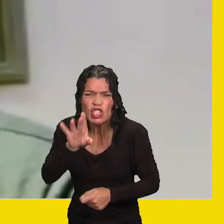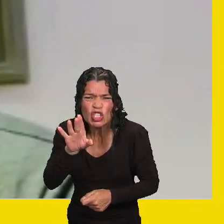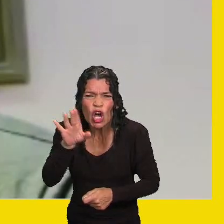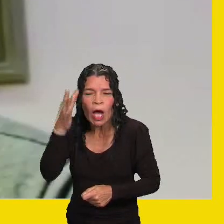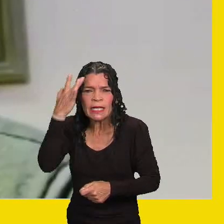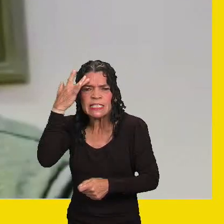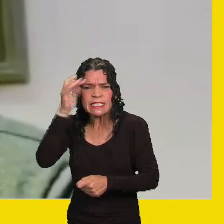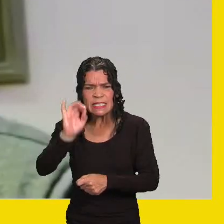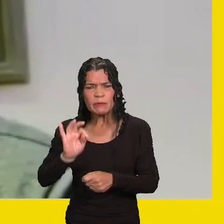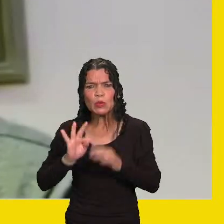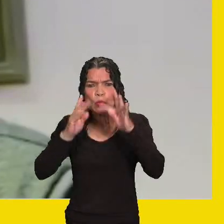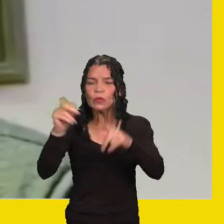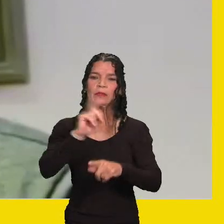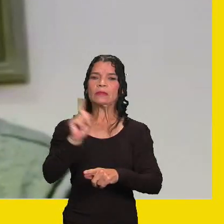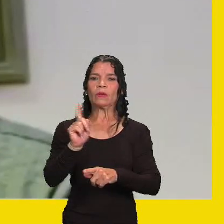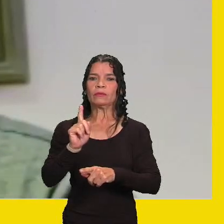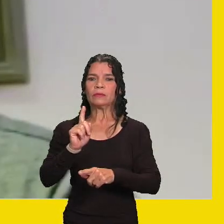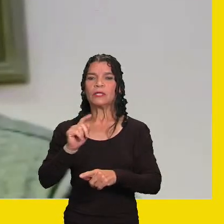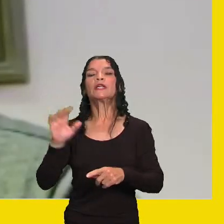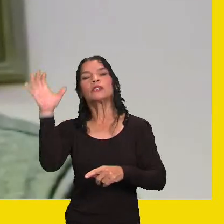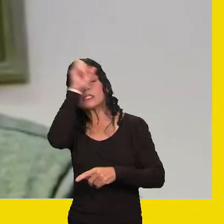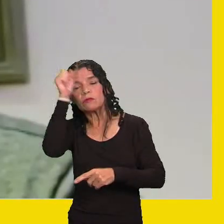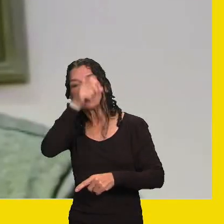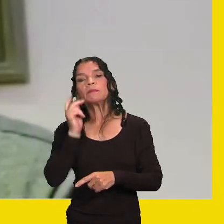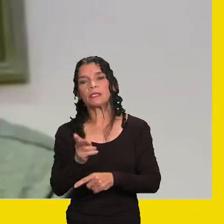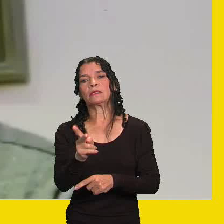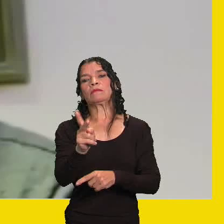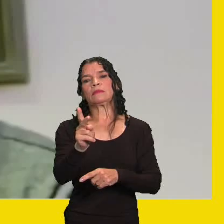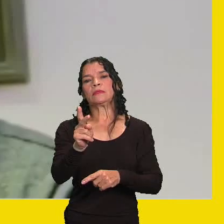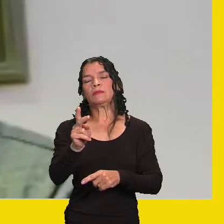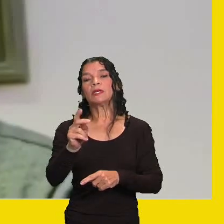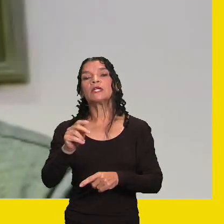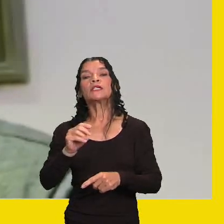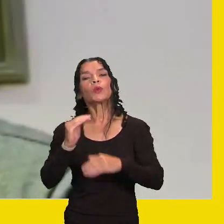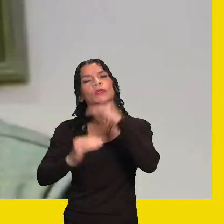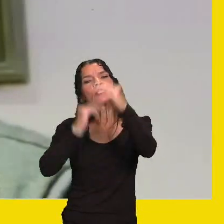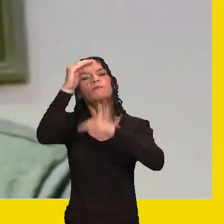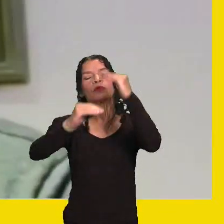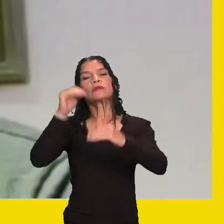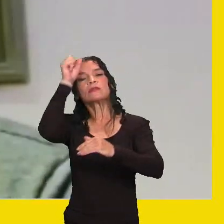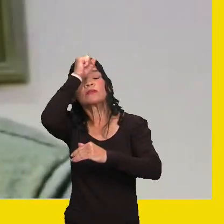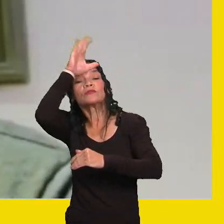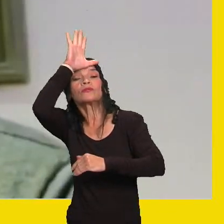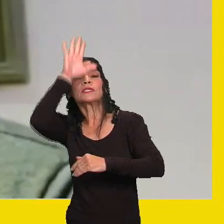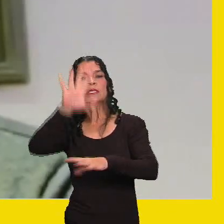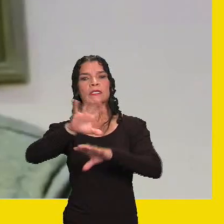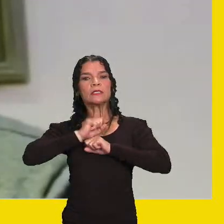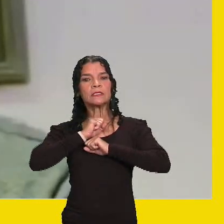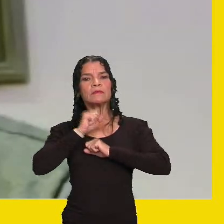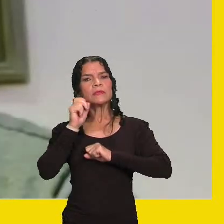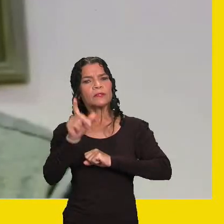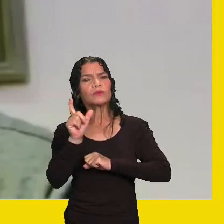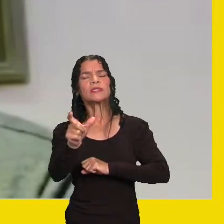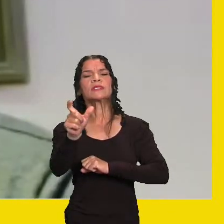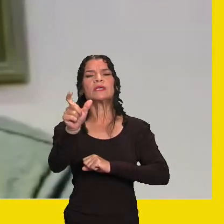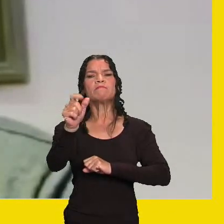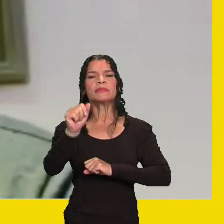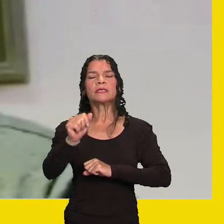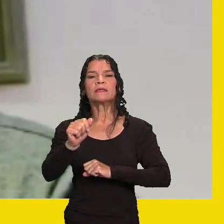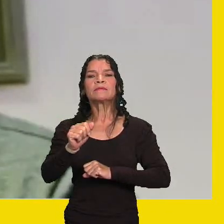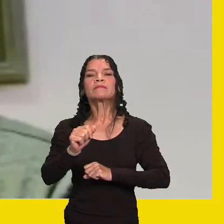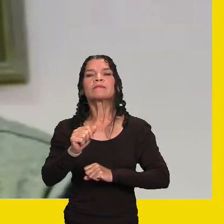está sendo, né? Então, o processo de conhecimento, enquanto aquilo que nós somos e que estamos